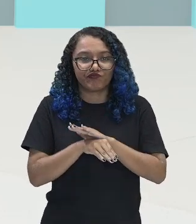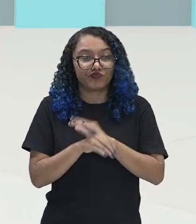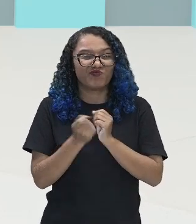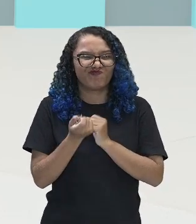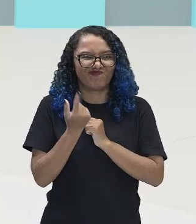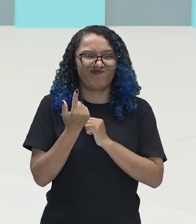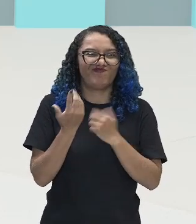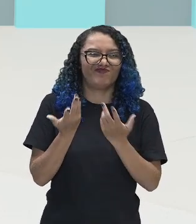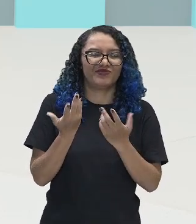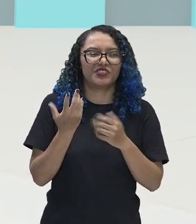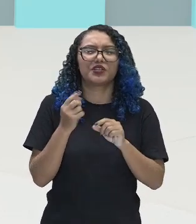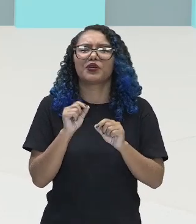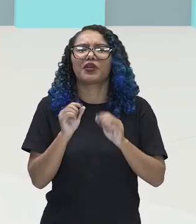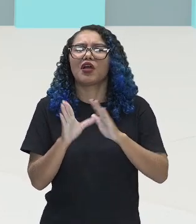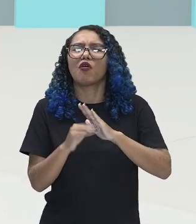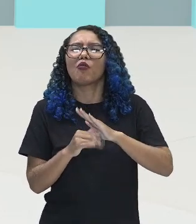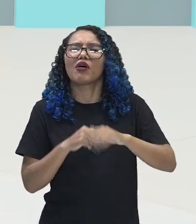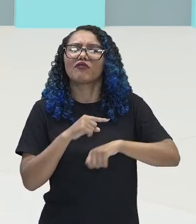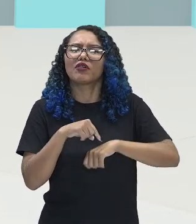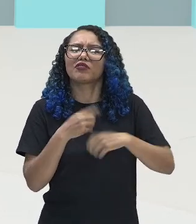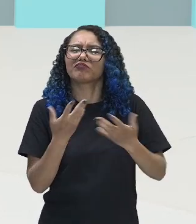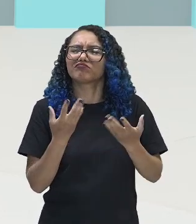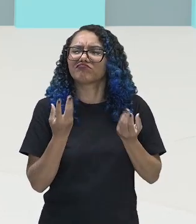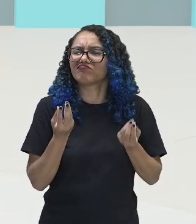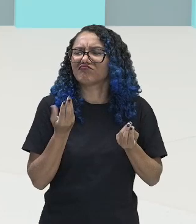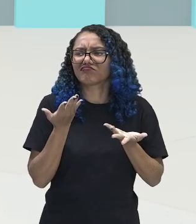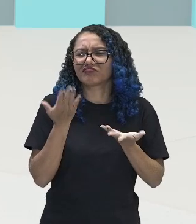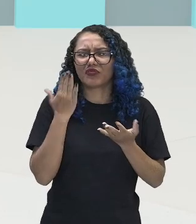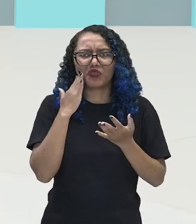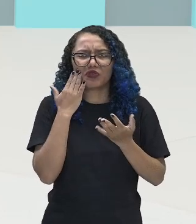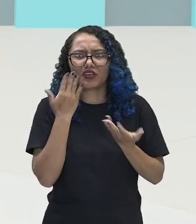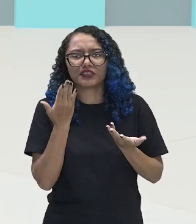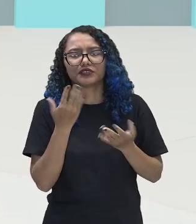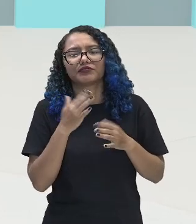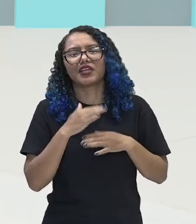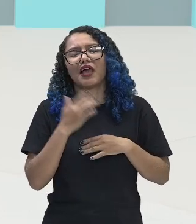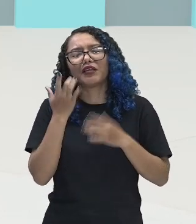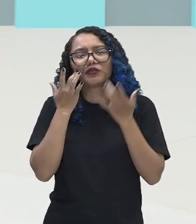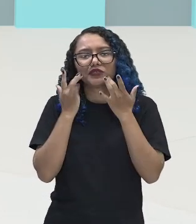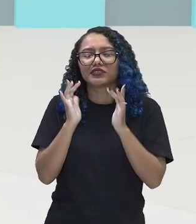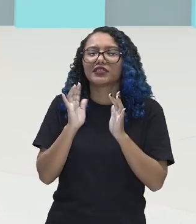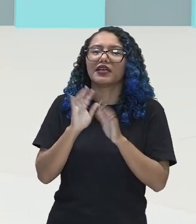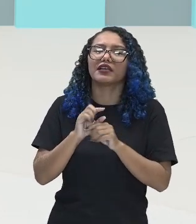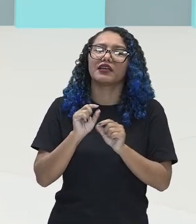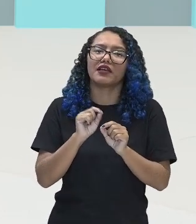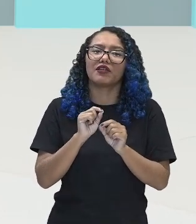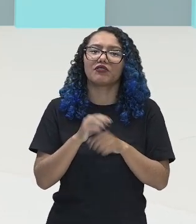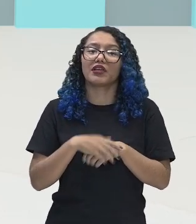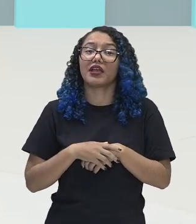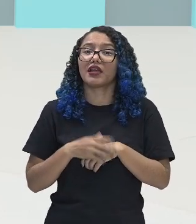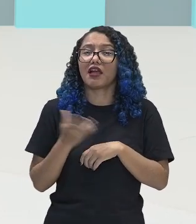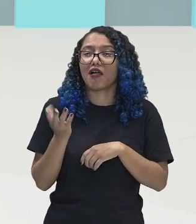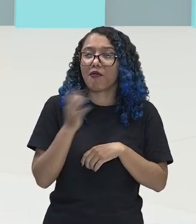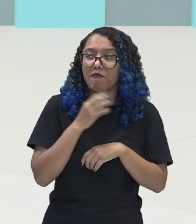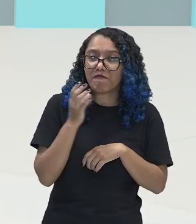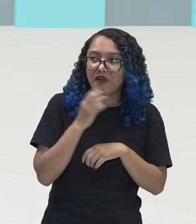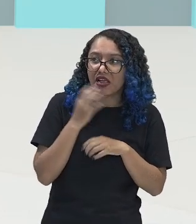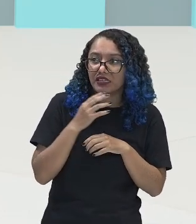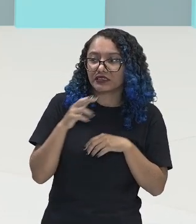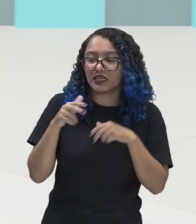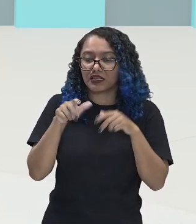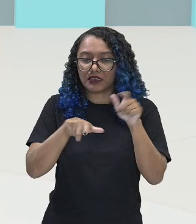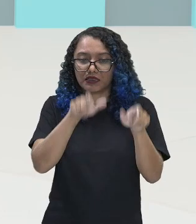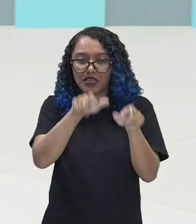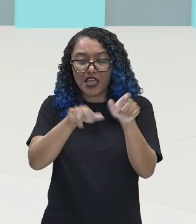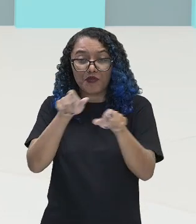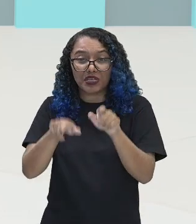horas. Como assim? Não se sabe direito. Ele roubava a pressa das pessoas. Então, o tempo que